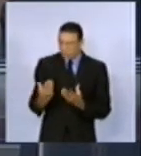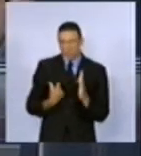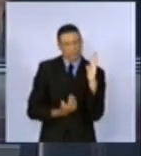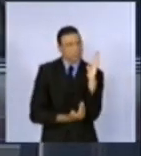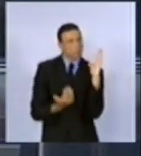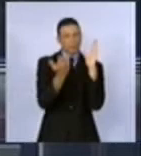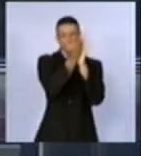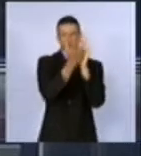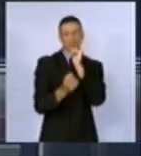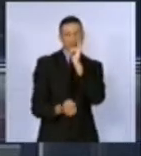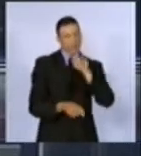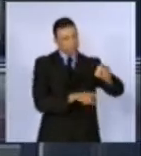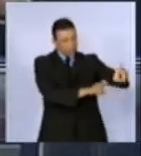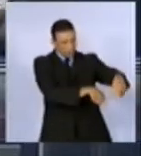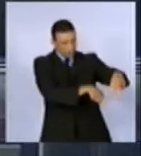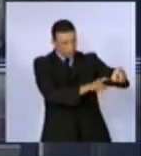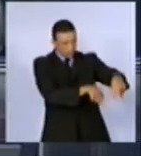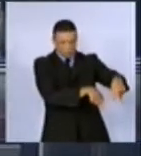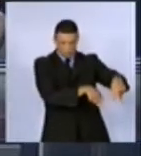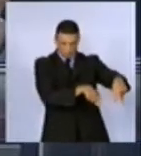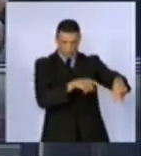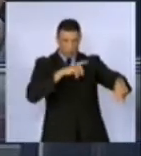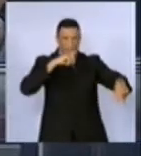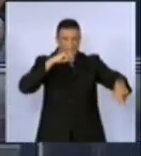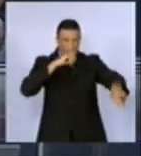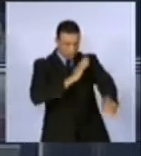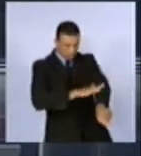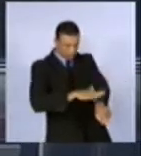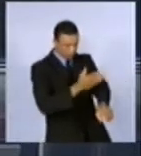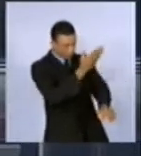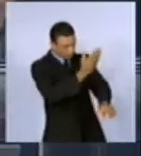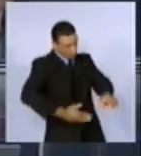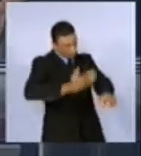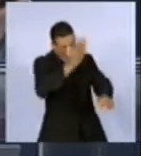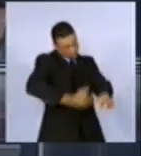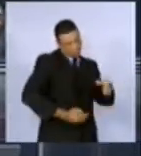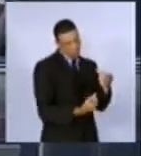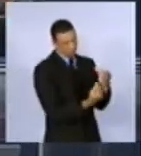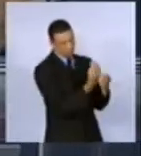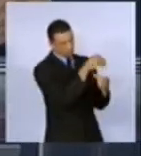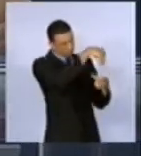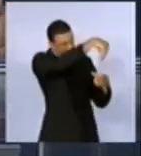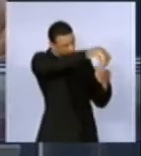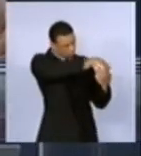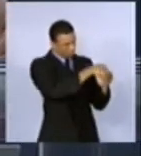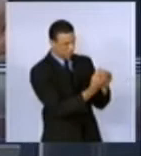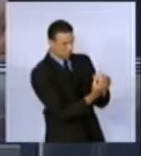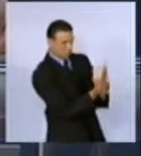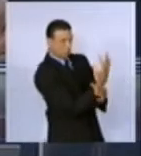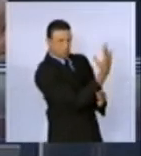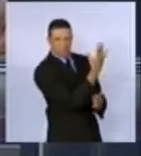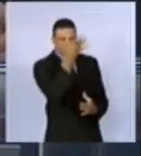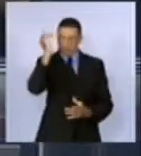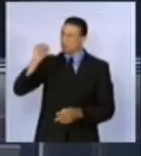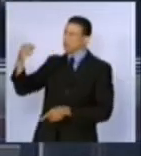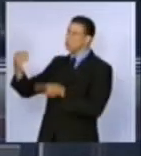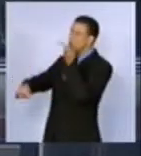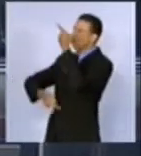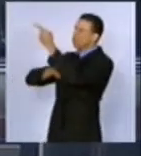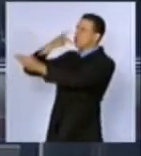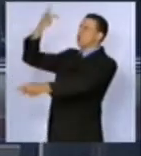plantio de cana muita cana a gente cortava nunca teve os problemas que eu vi colocado aqui